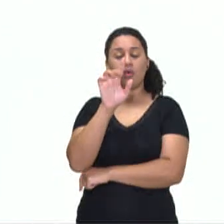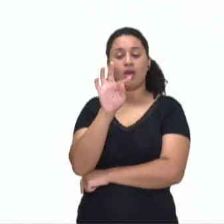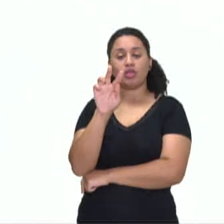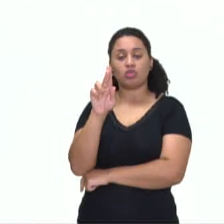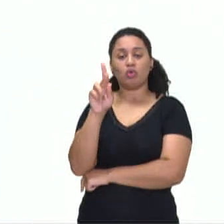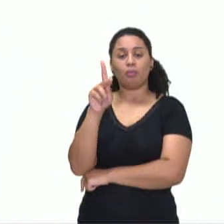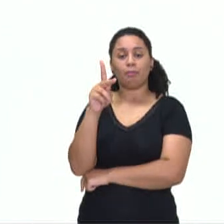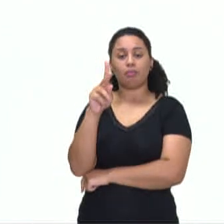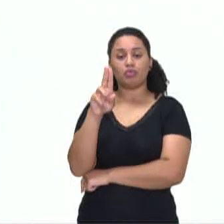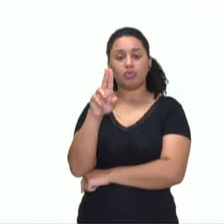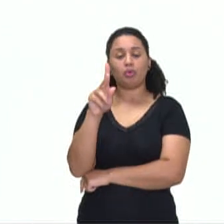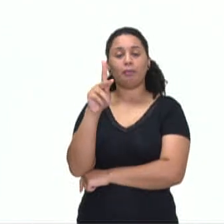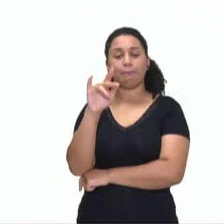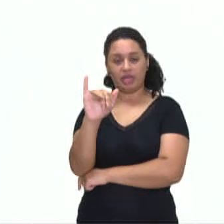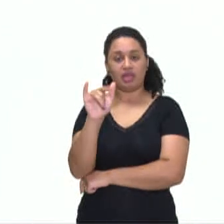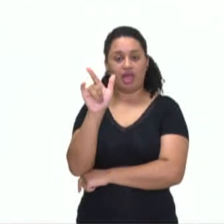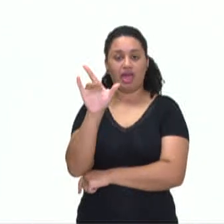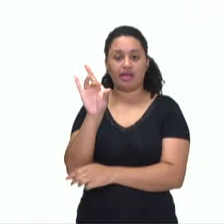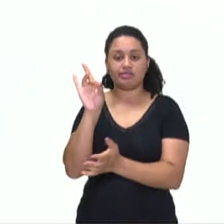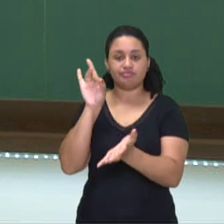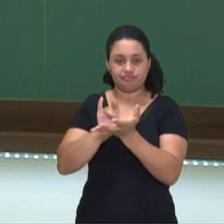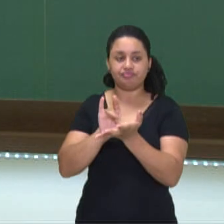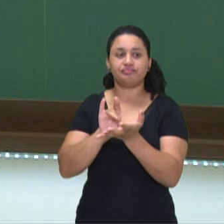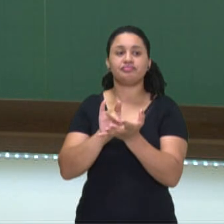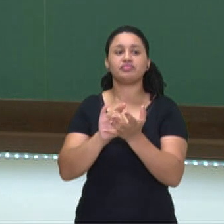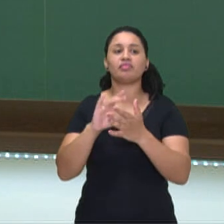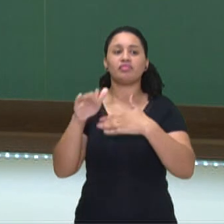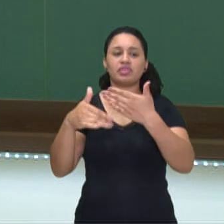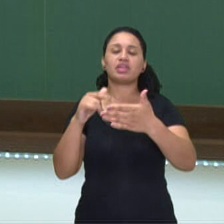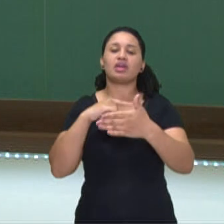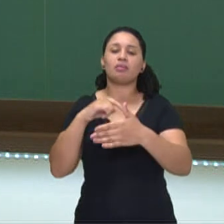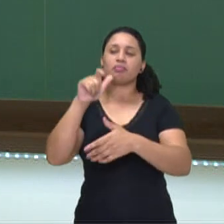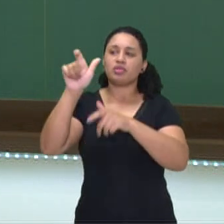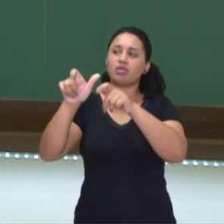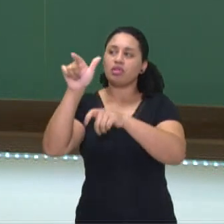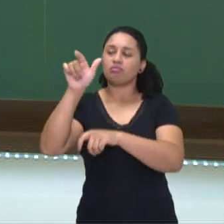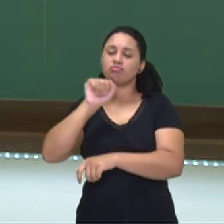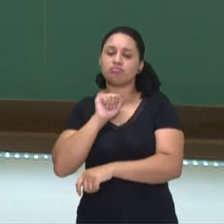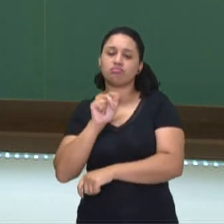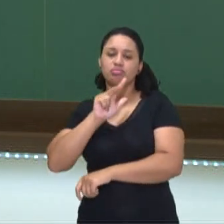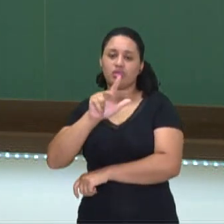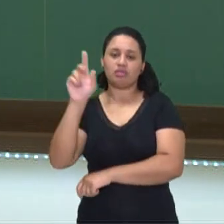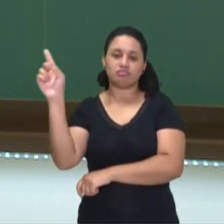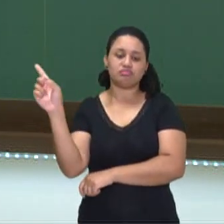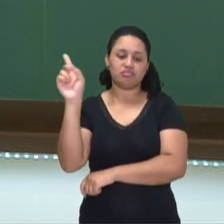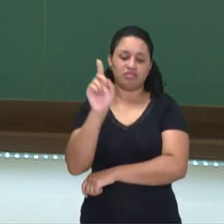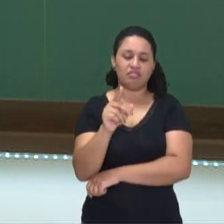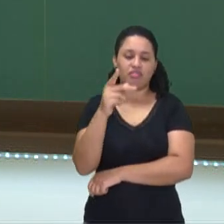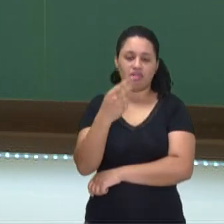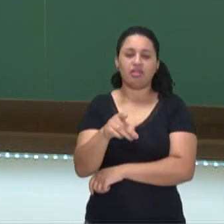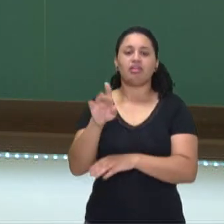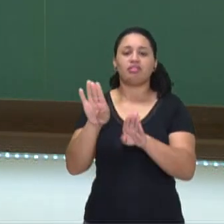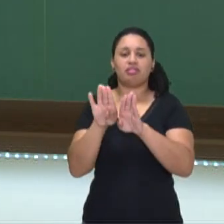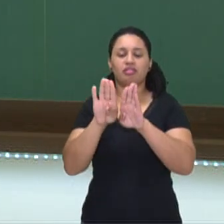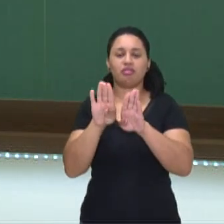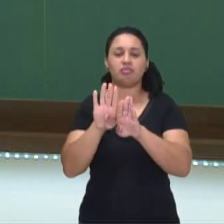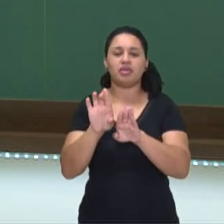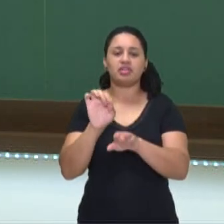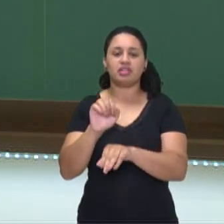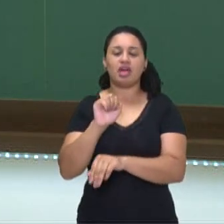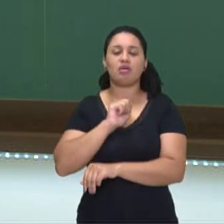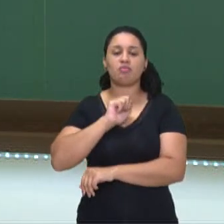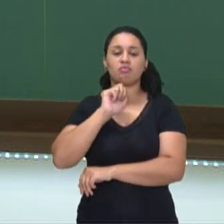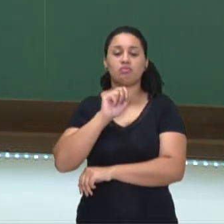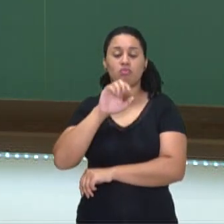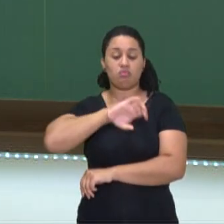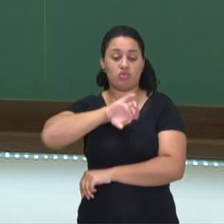oficial, e agora, com a vida dos portugueses da Companhia de Jesus, eu tenho o português como língua